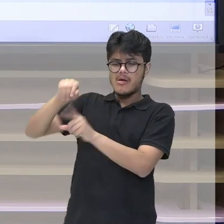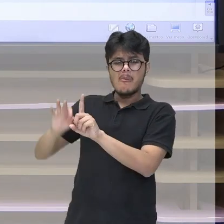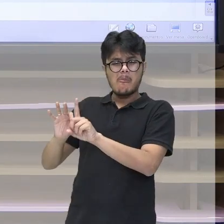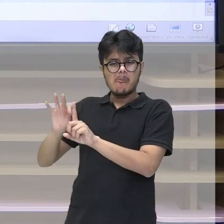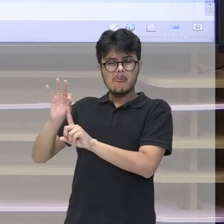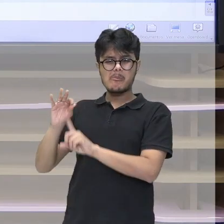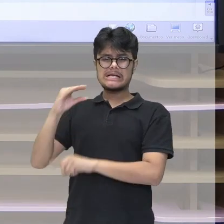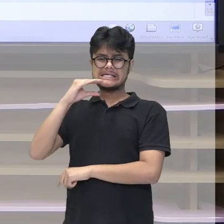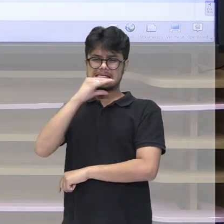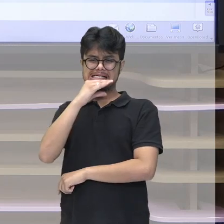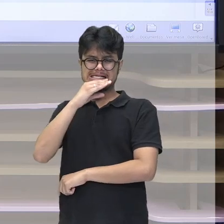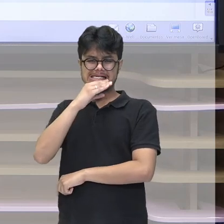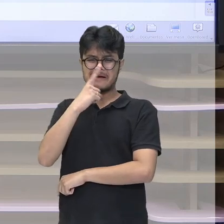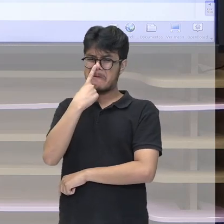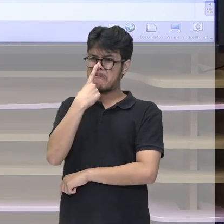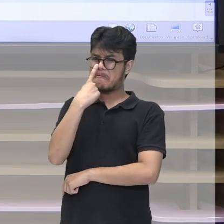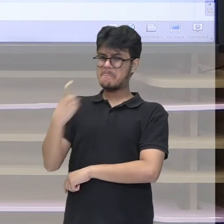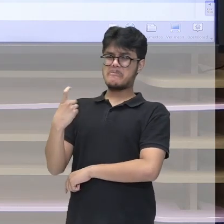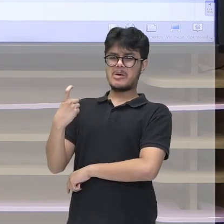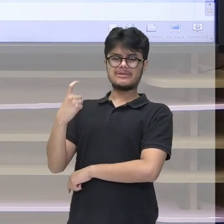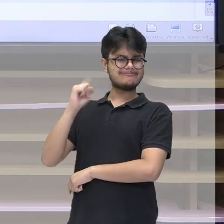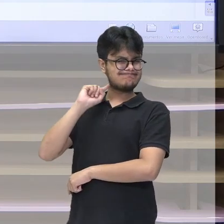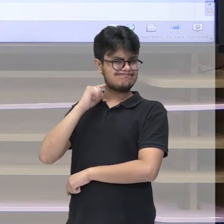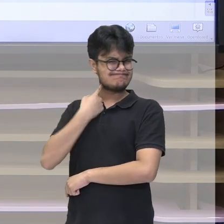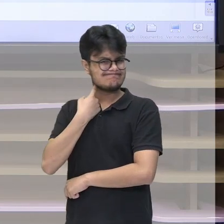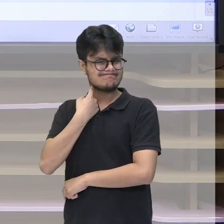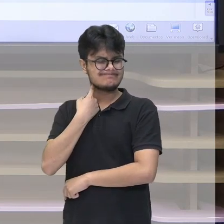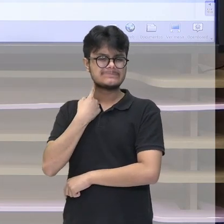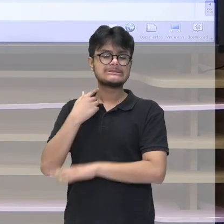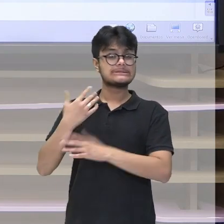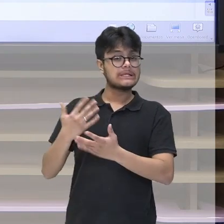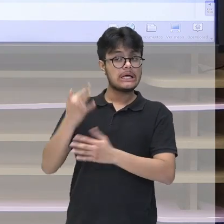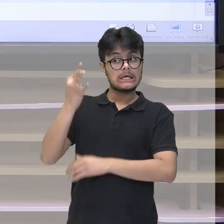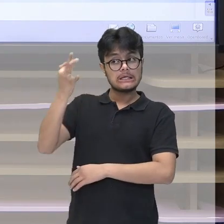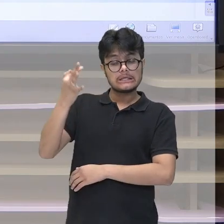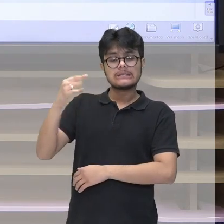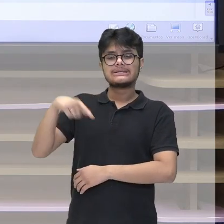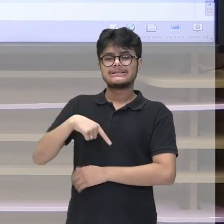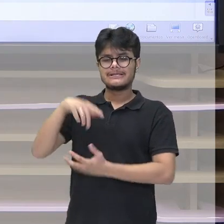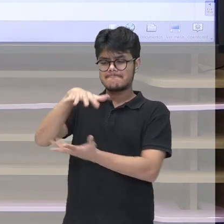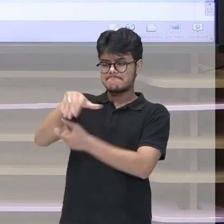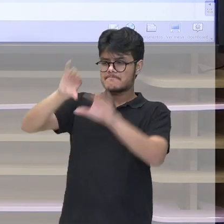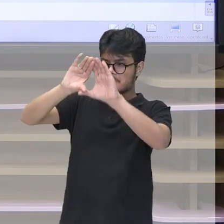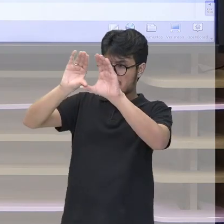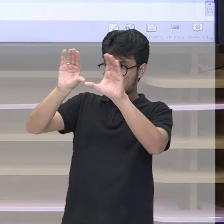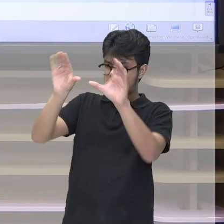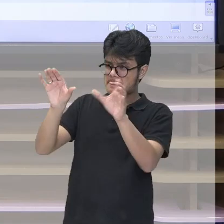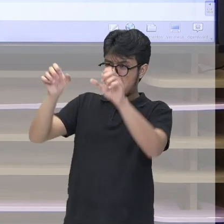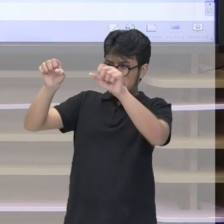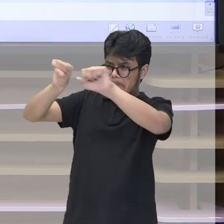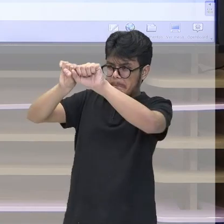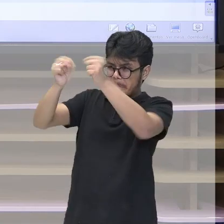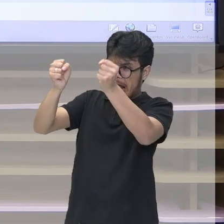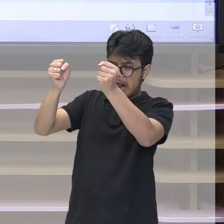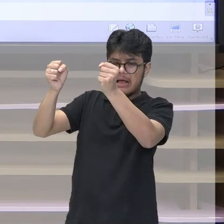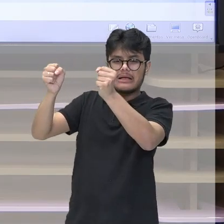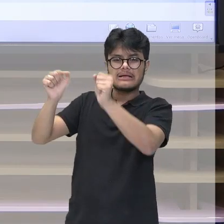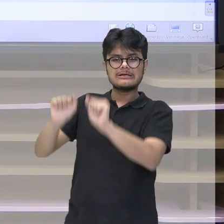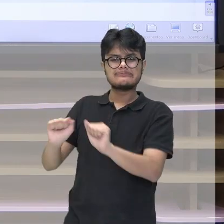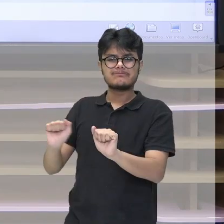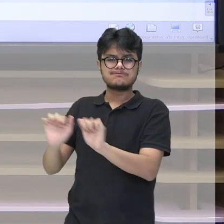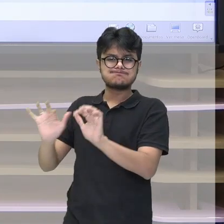poluentes, com certeza, serão gases que aí vão prejudicar, né, sendo gases do